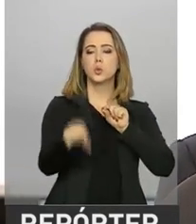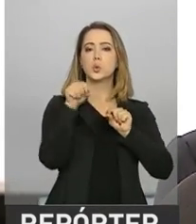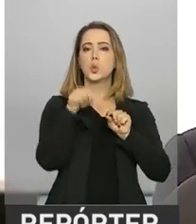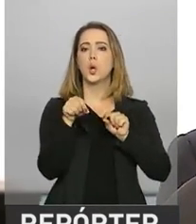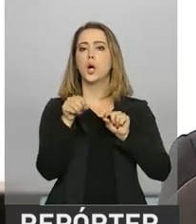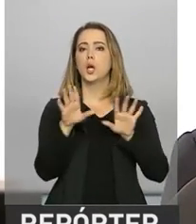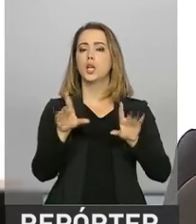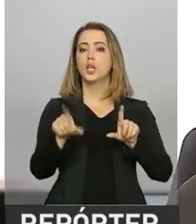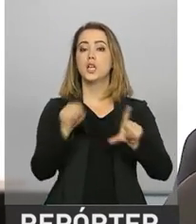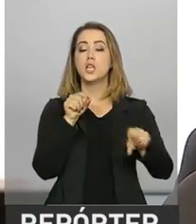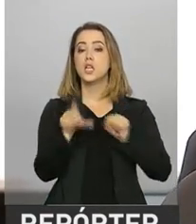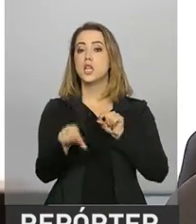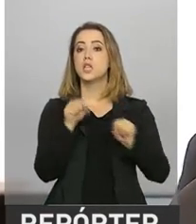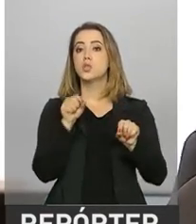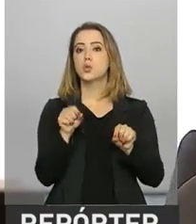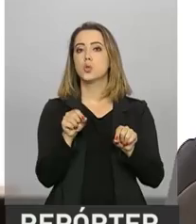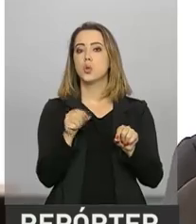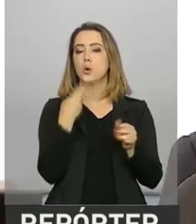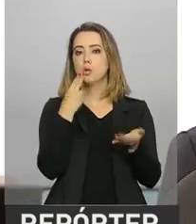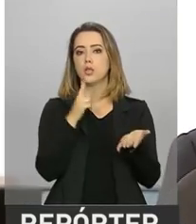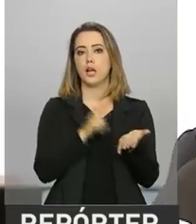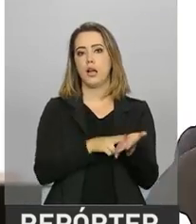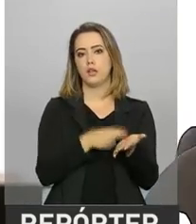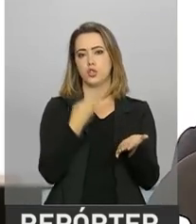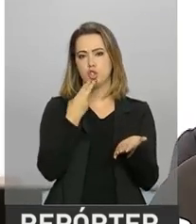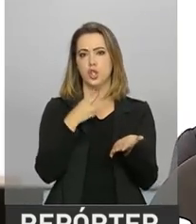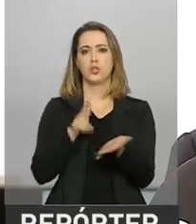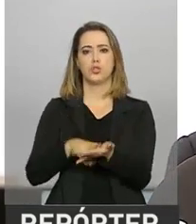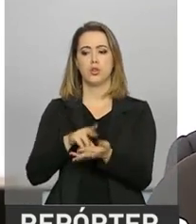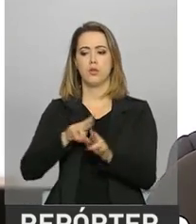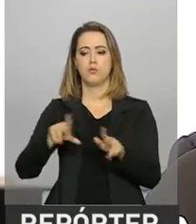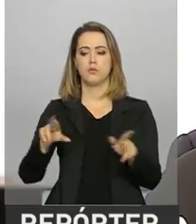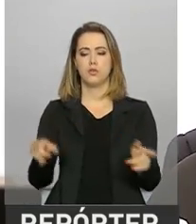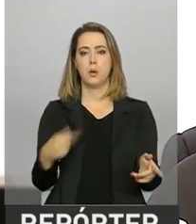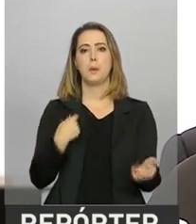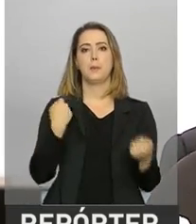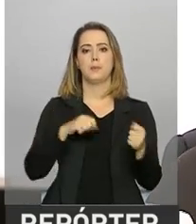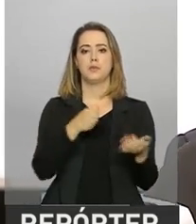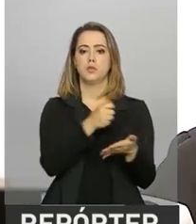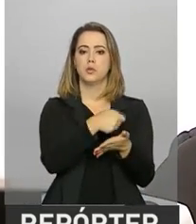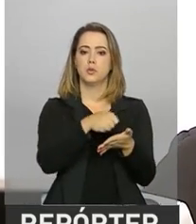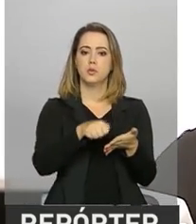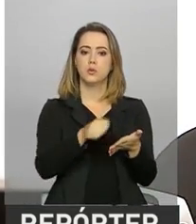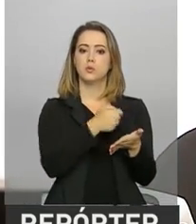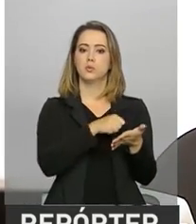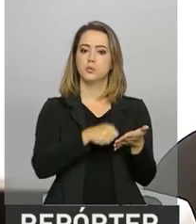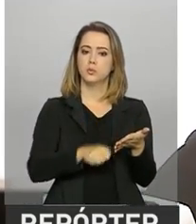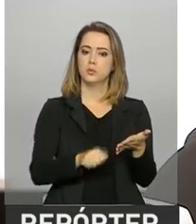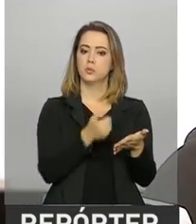manuscrita, não pode ser a cartinha feita no computador e enviada.